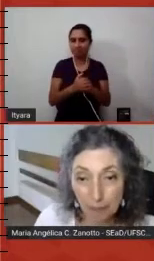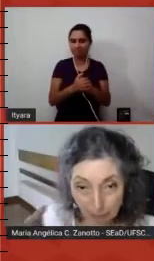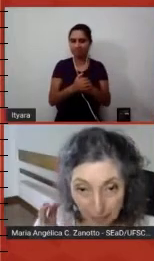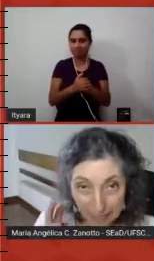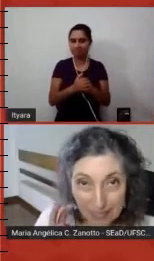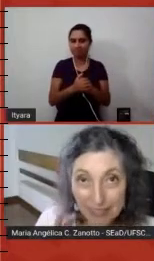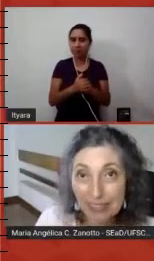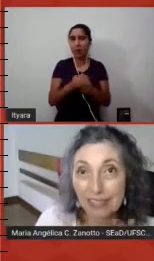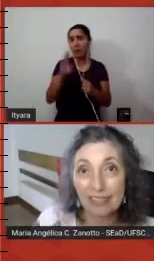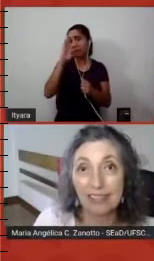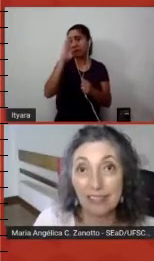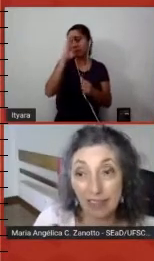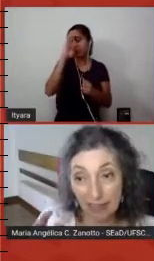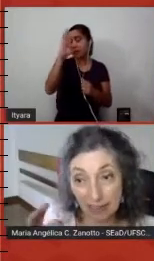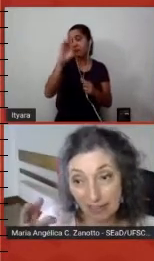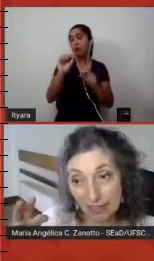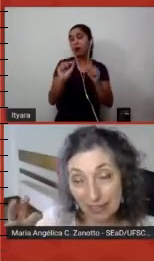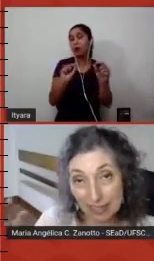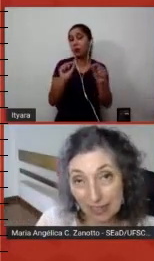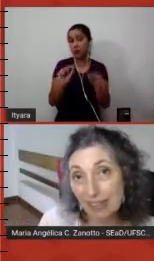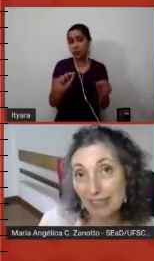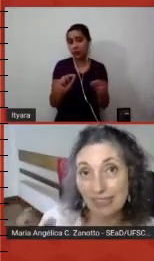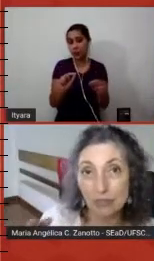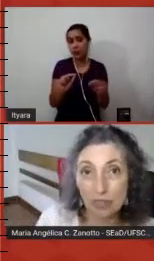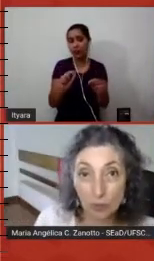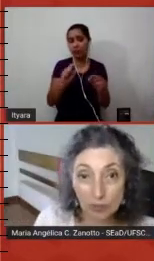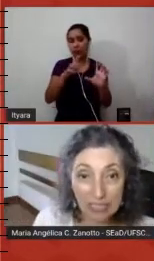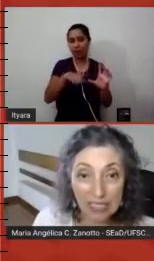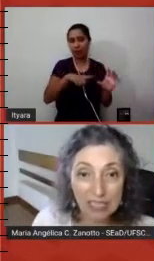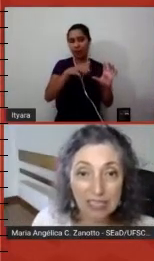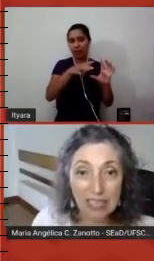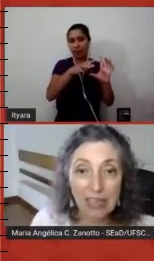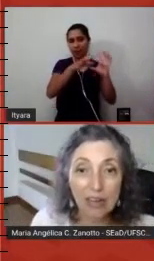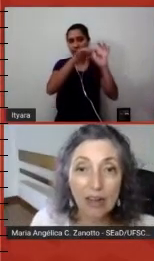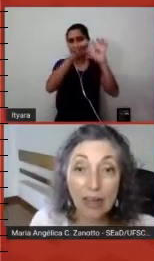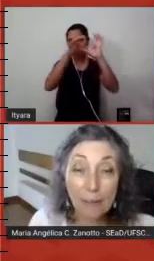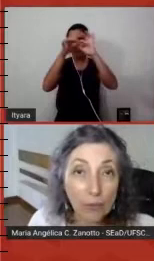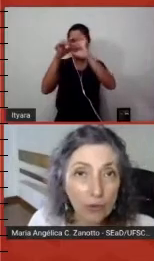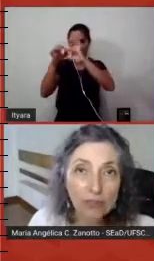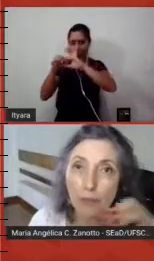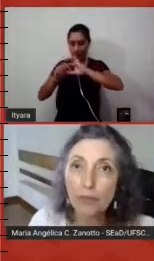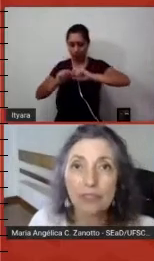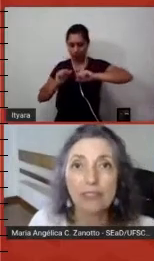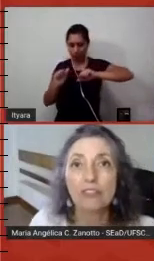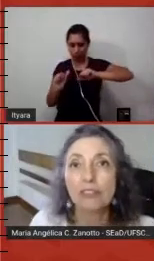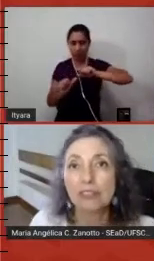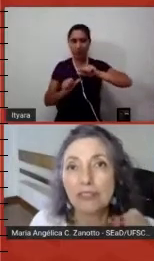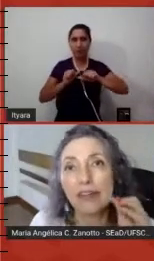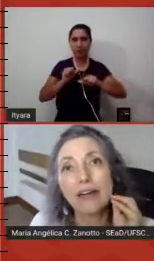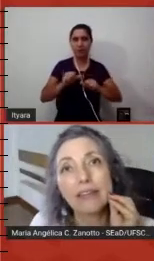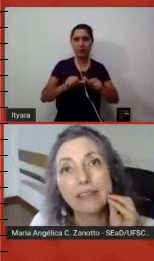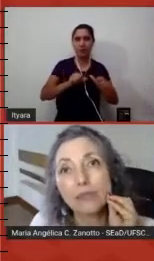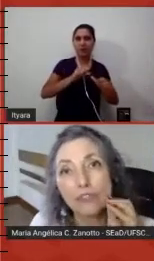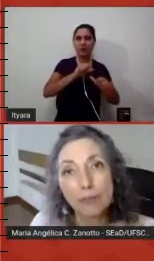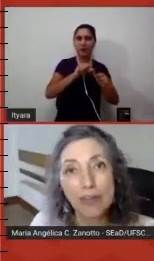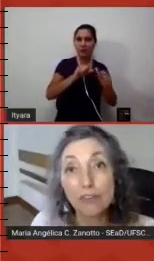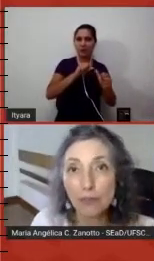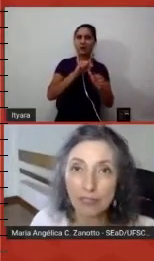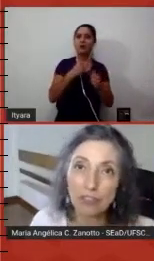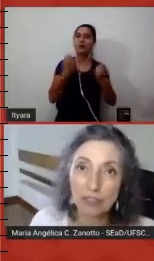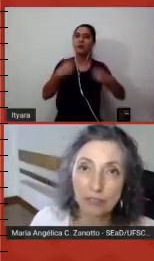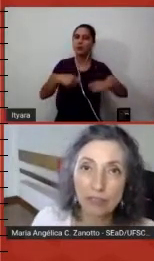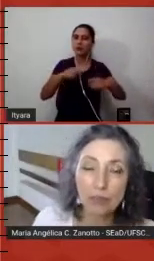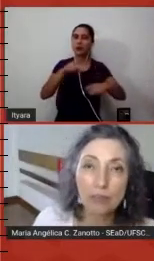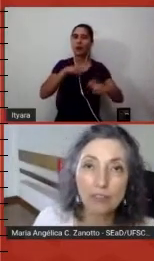como ela precisa estar atrelada à questão das mudanças, é muito importante a questão do